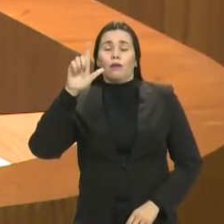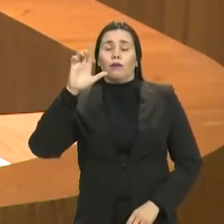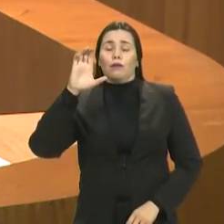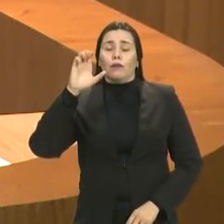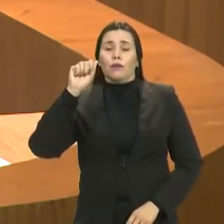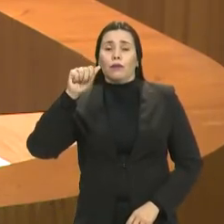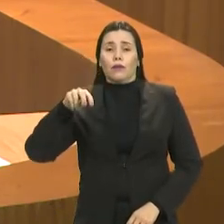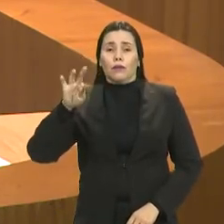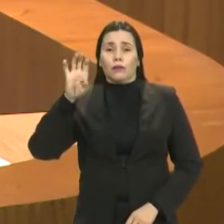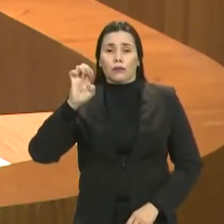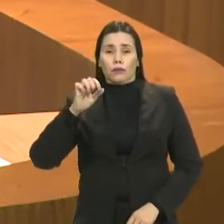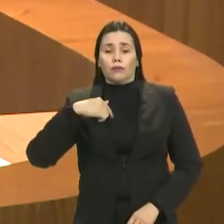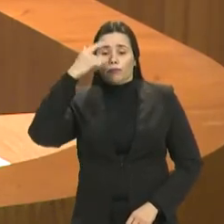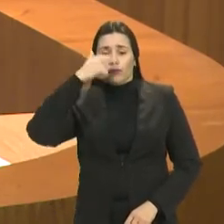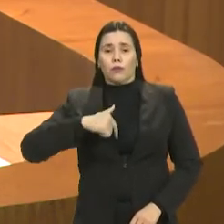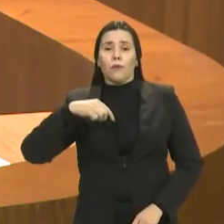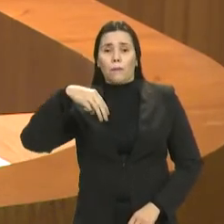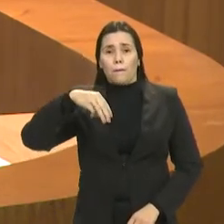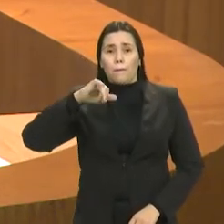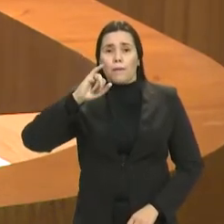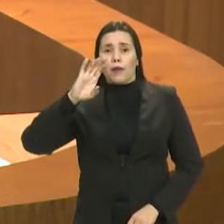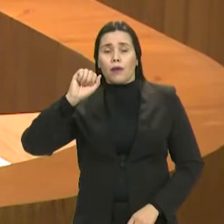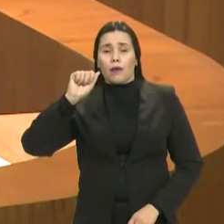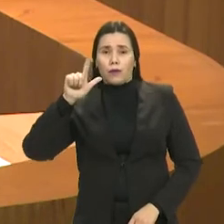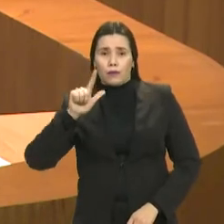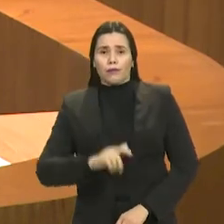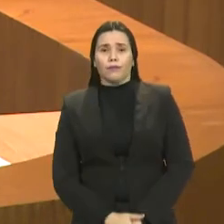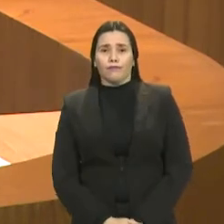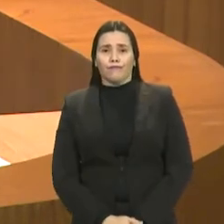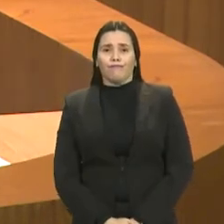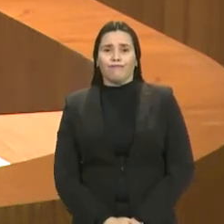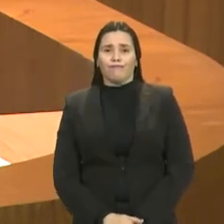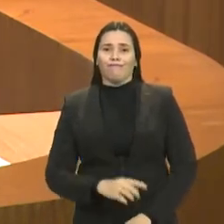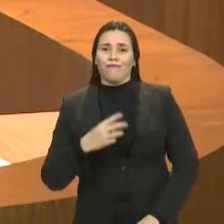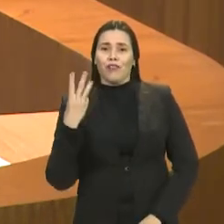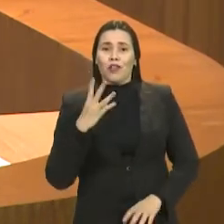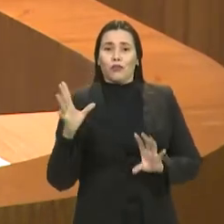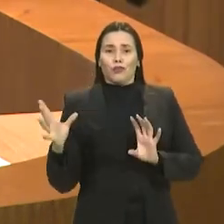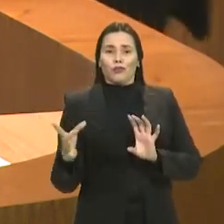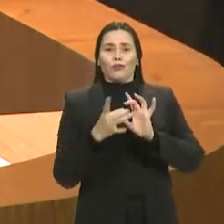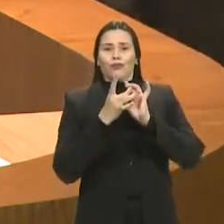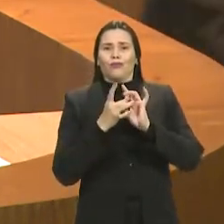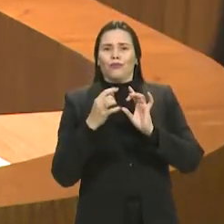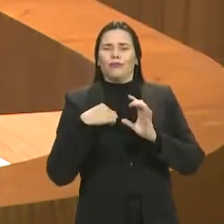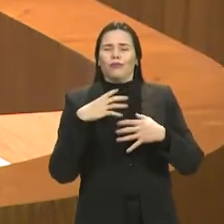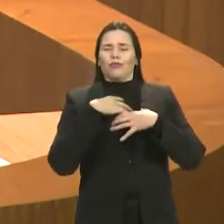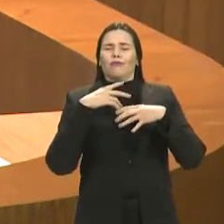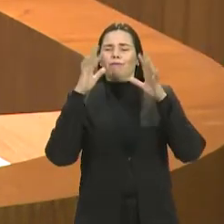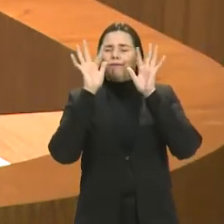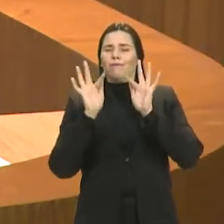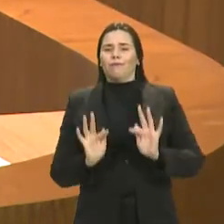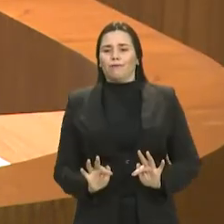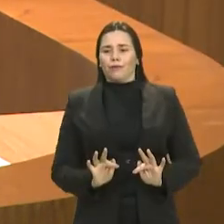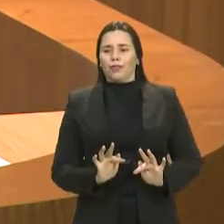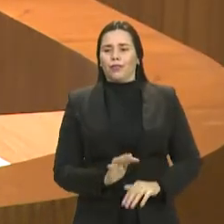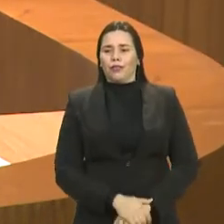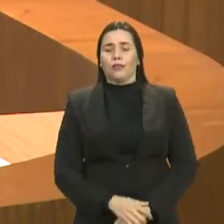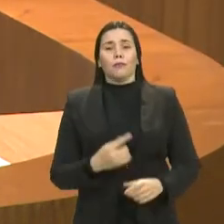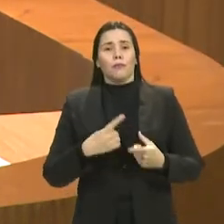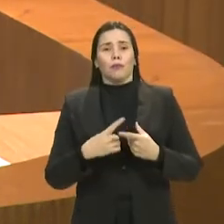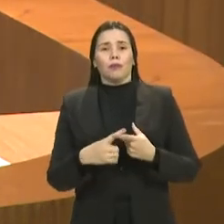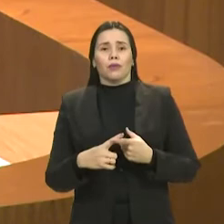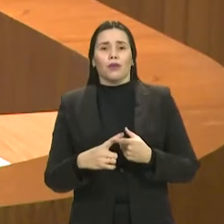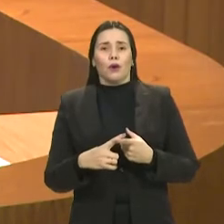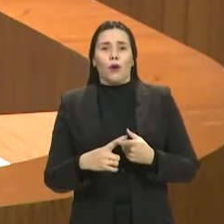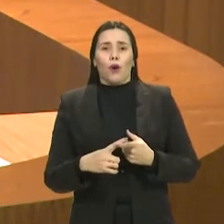Marcelo eu me sinto feliz e grata a Deus por quê Porque o partido se tornou